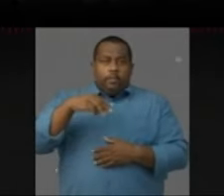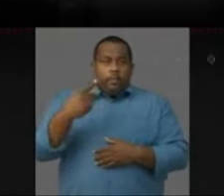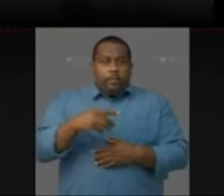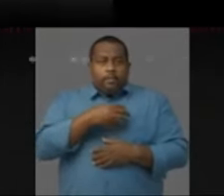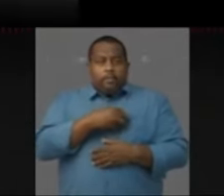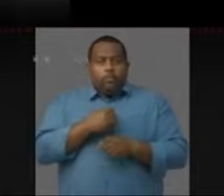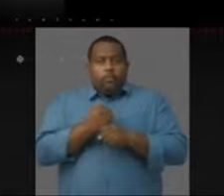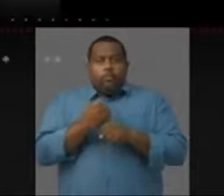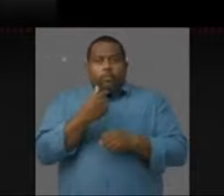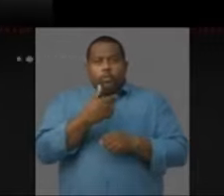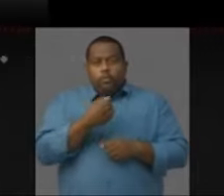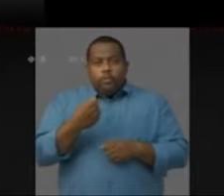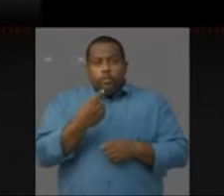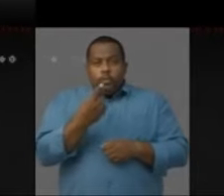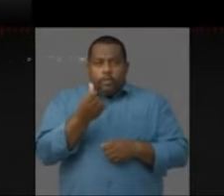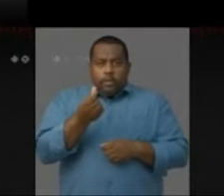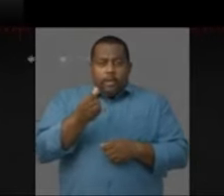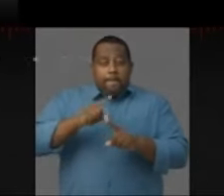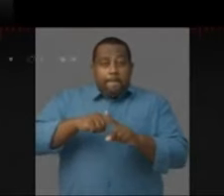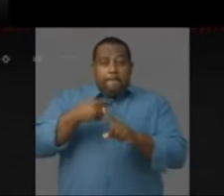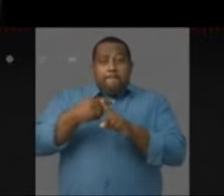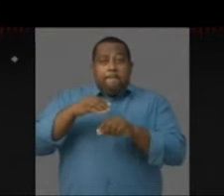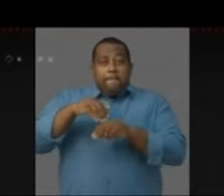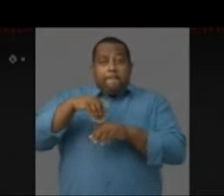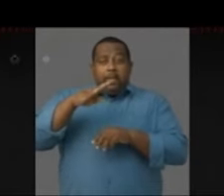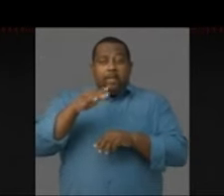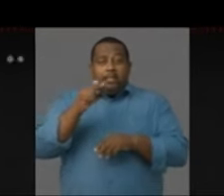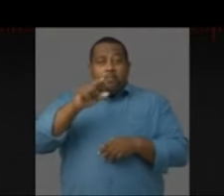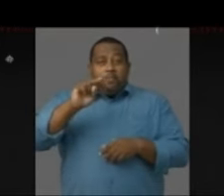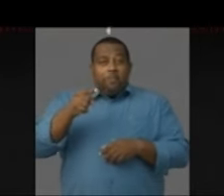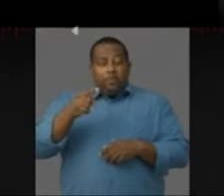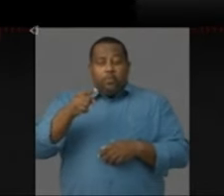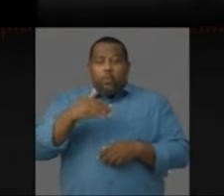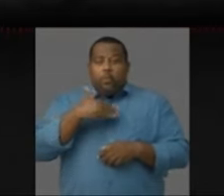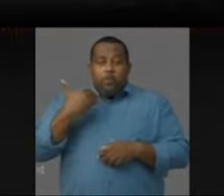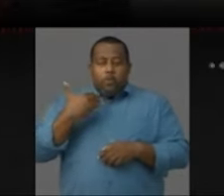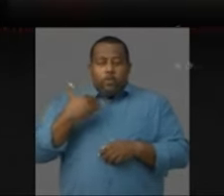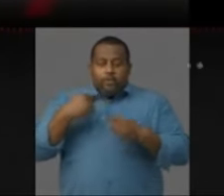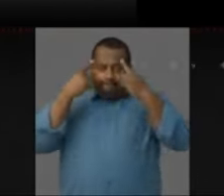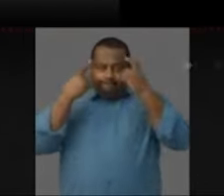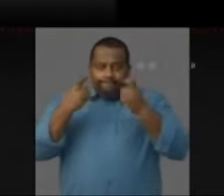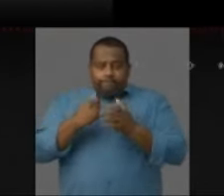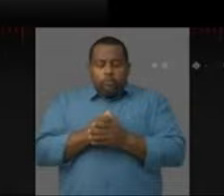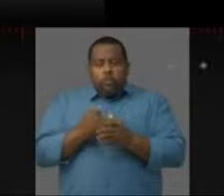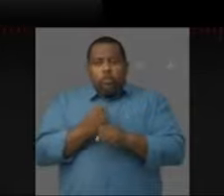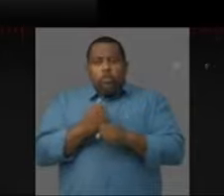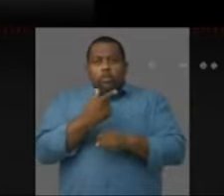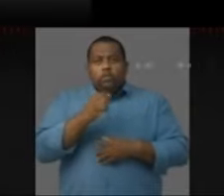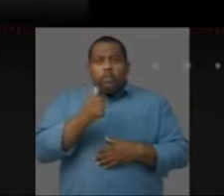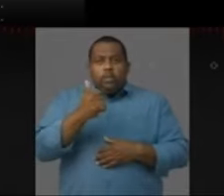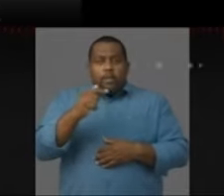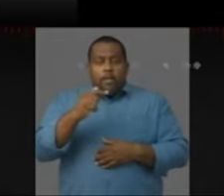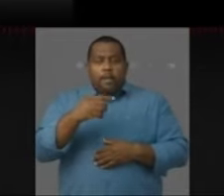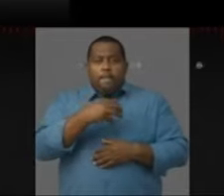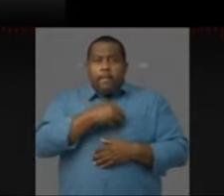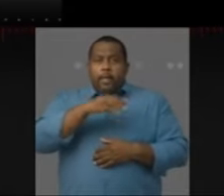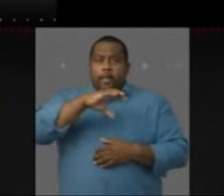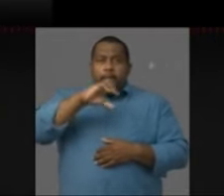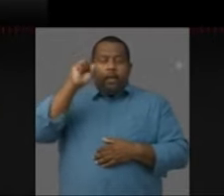Bahia. 2016. Bahia tem mais de 7 mil mortes violentas. 2017.